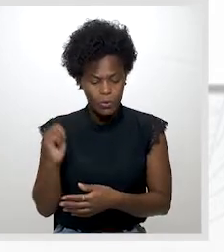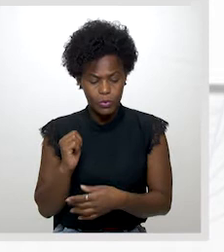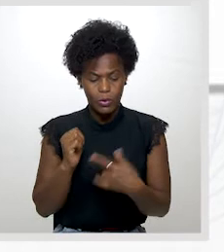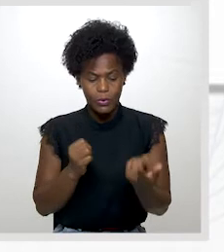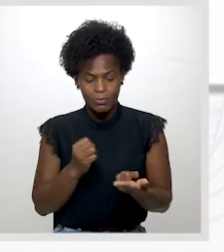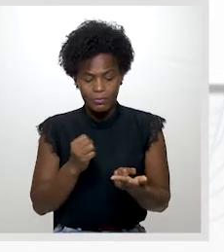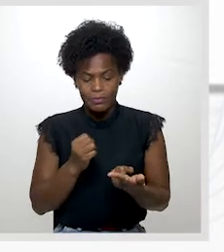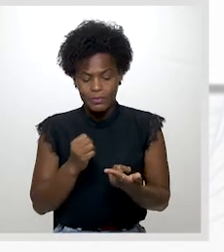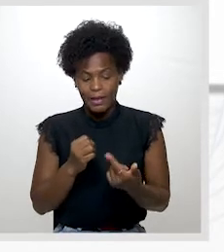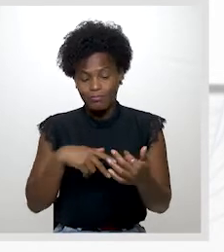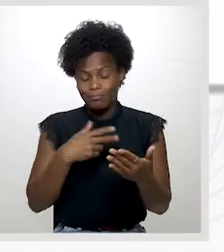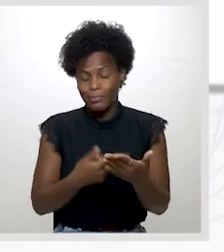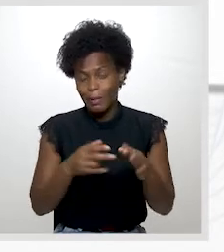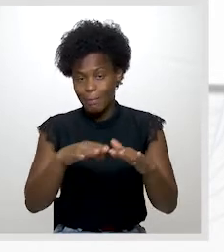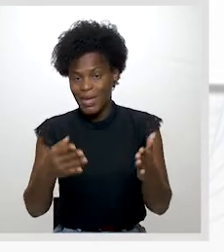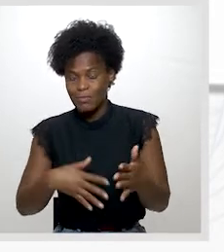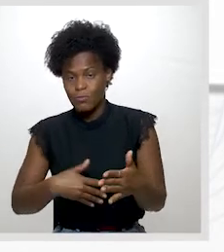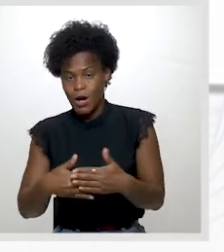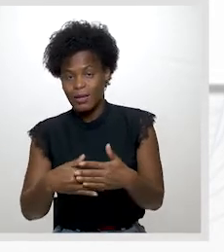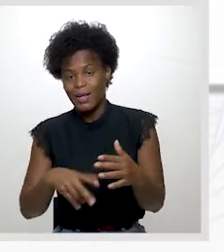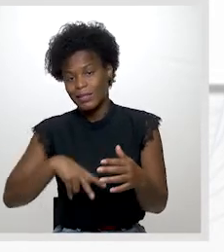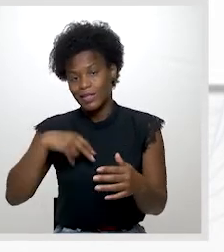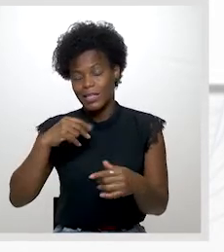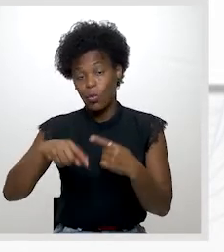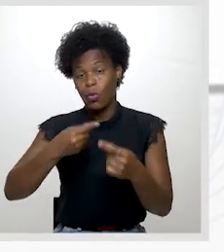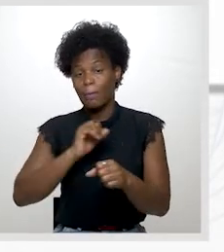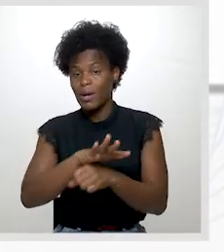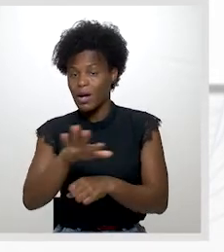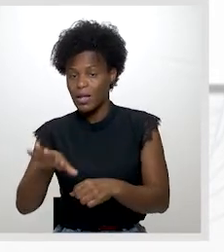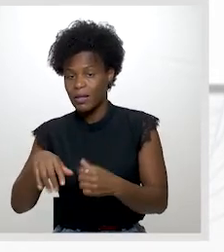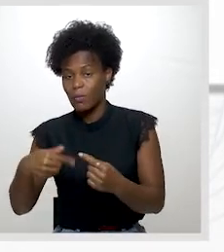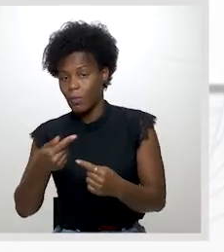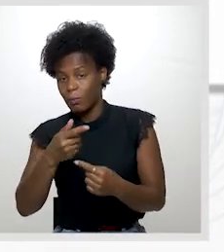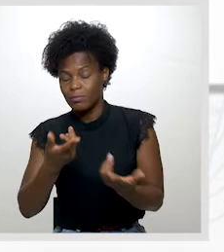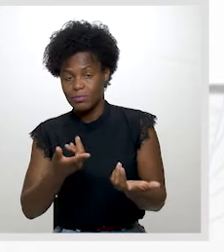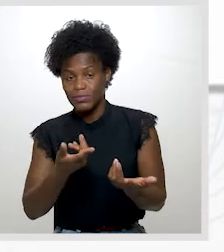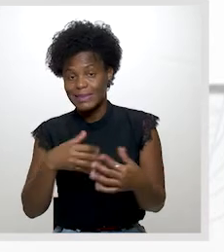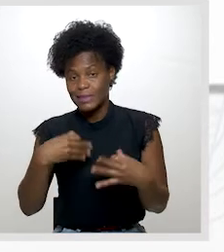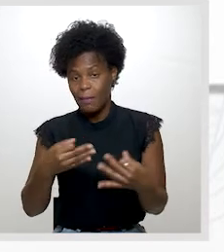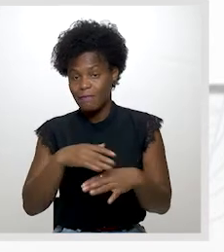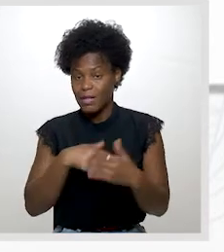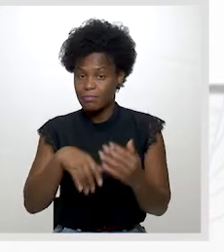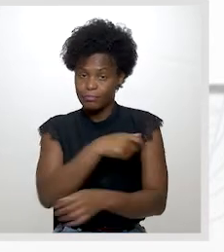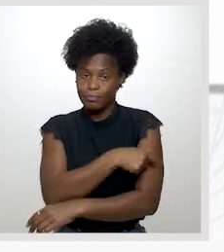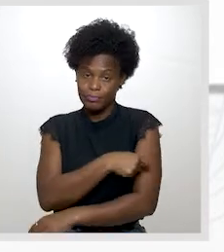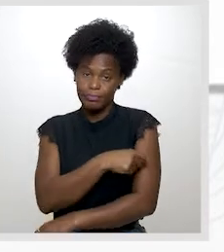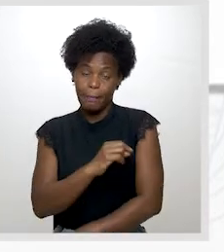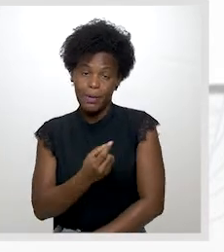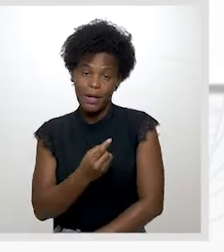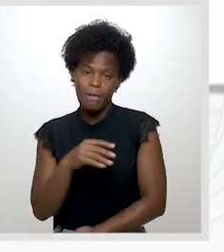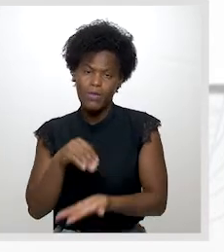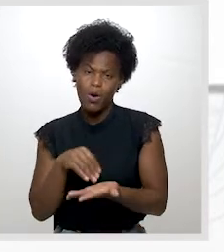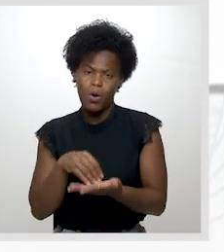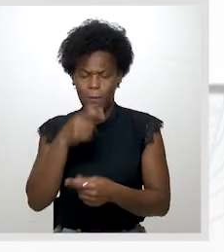das sobras que caíam das mesas fartas das riquezas ultramarinas. Sombras se faziam representar